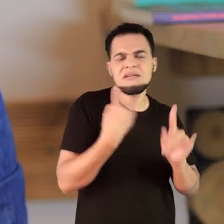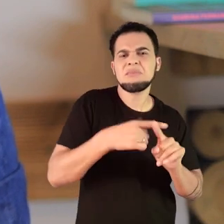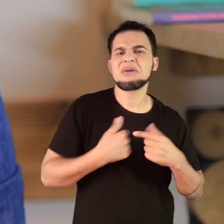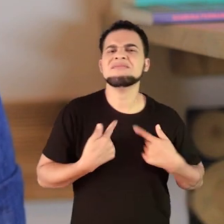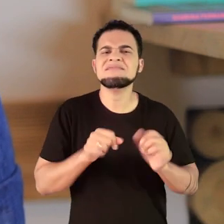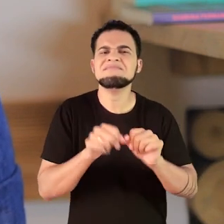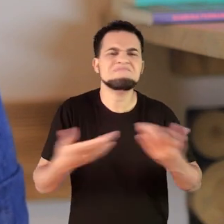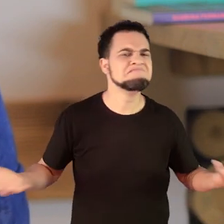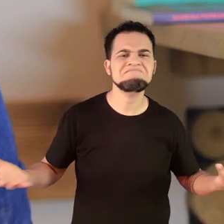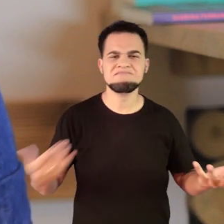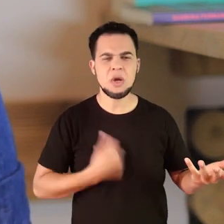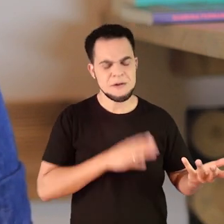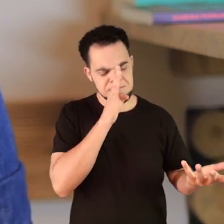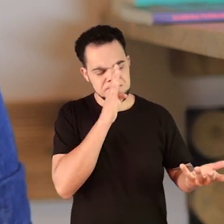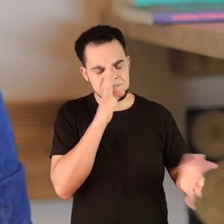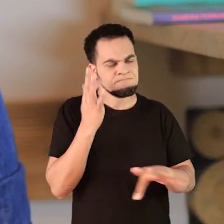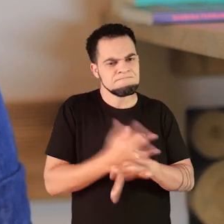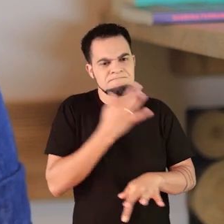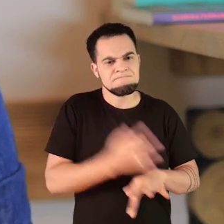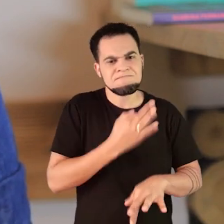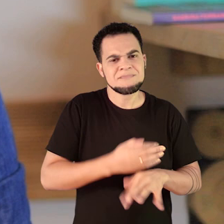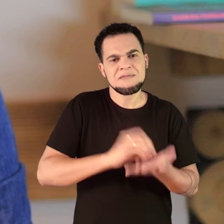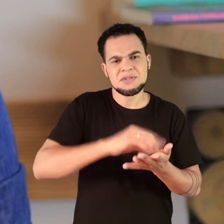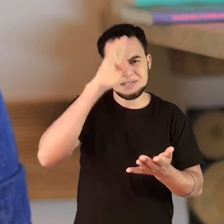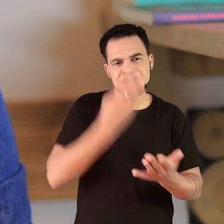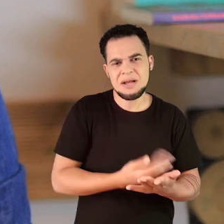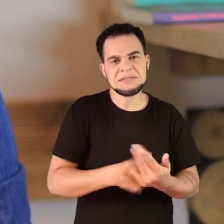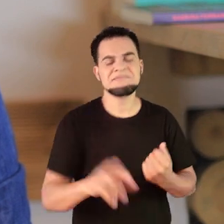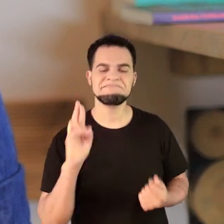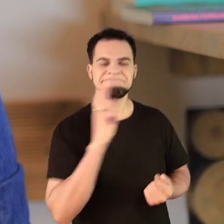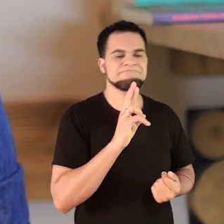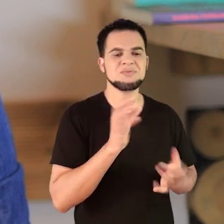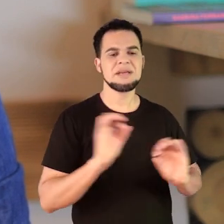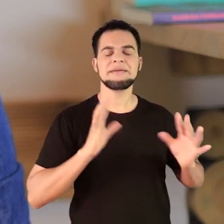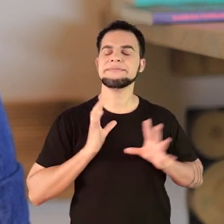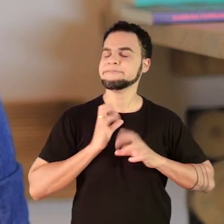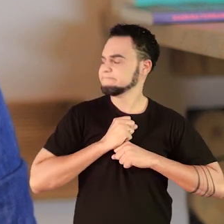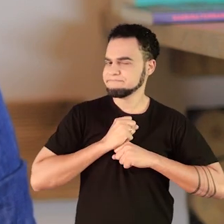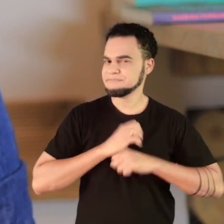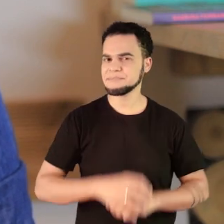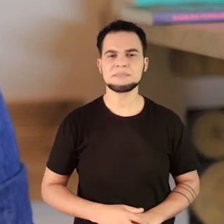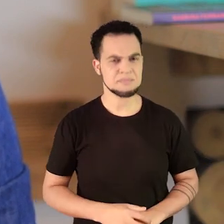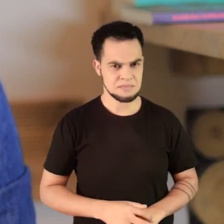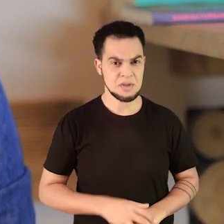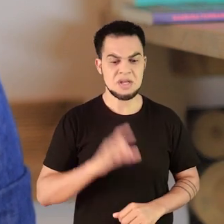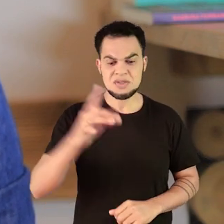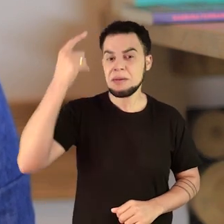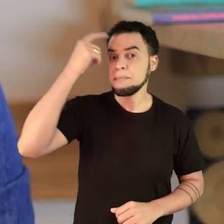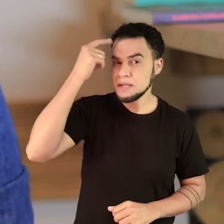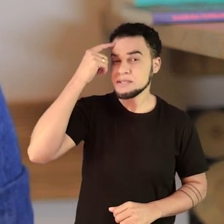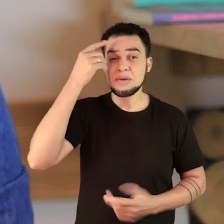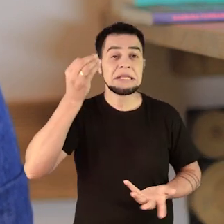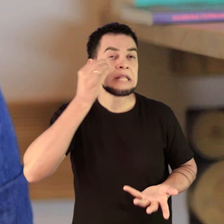por que estou fazendo isso? Calada, desacreditada, me esqueço da própria resposta. É frustrante. Só de pensar em escrever